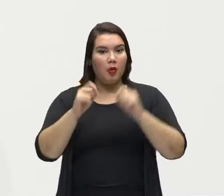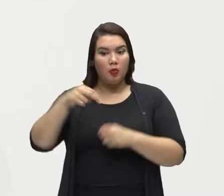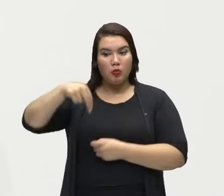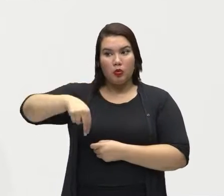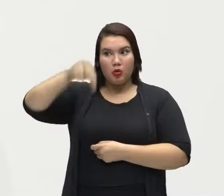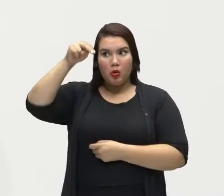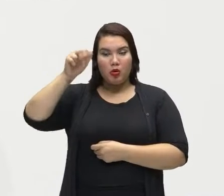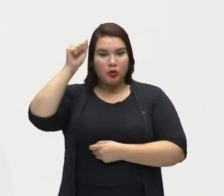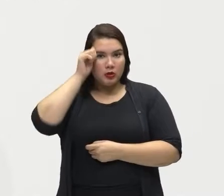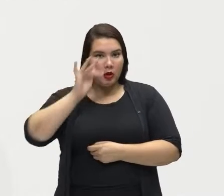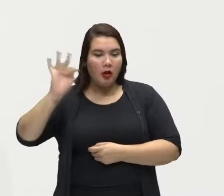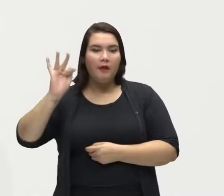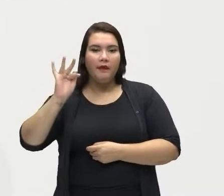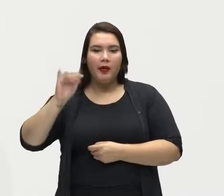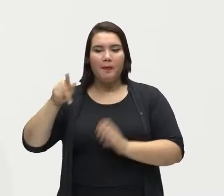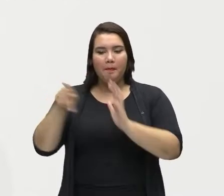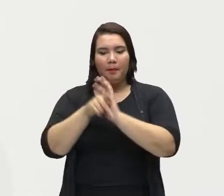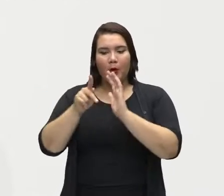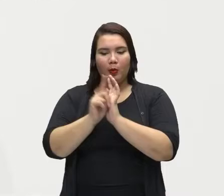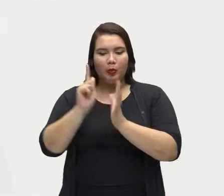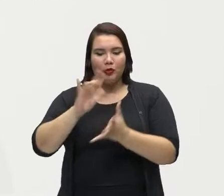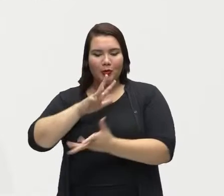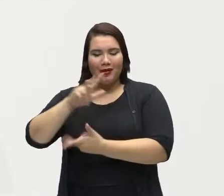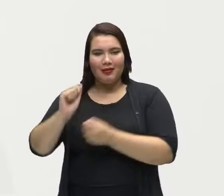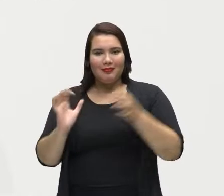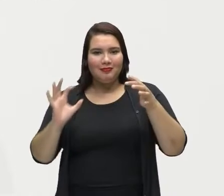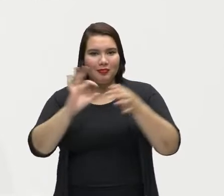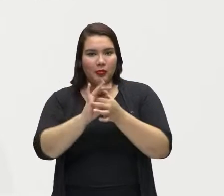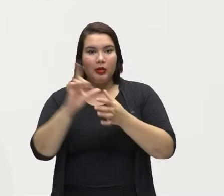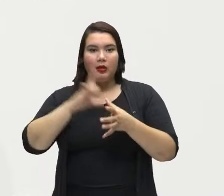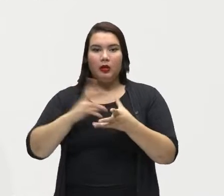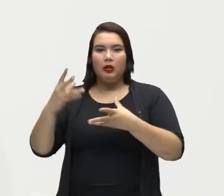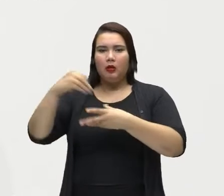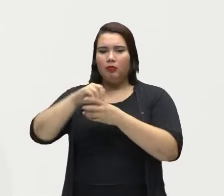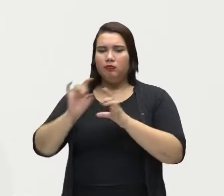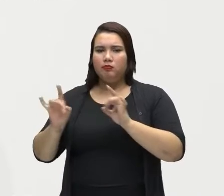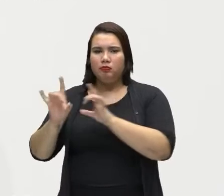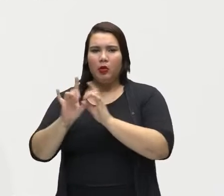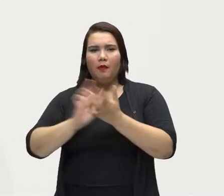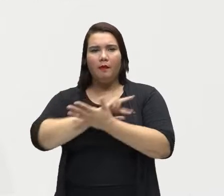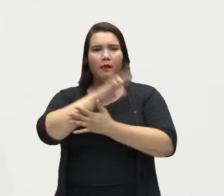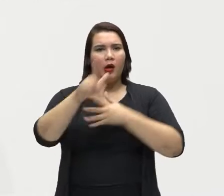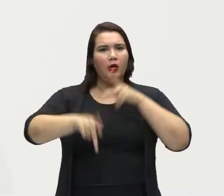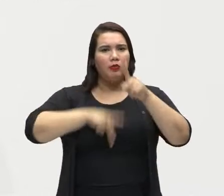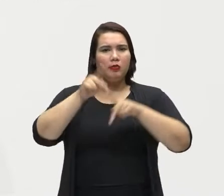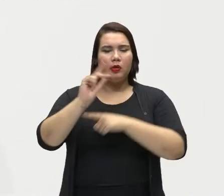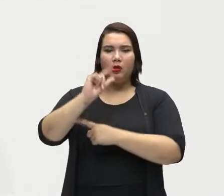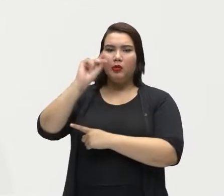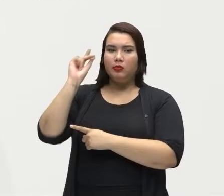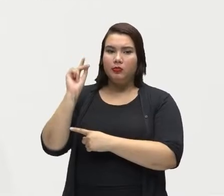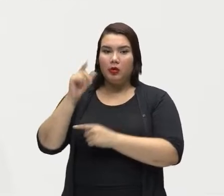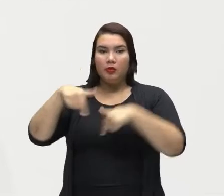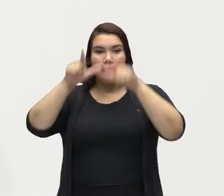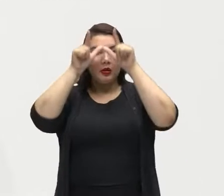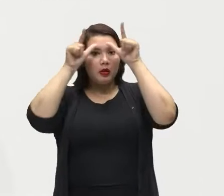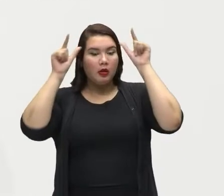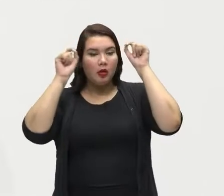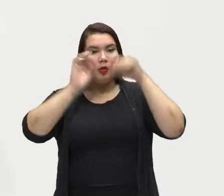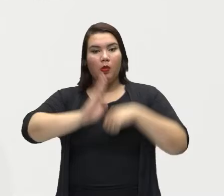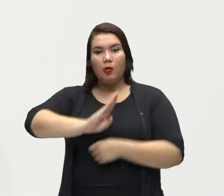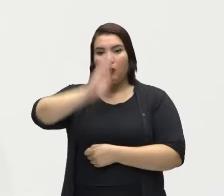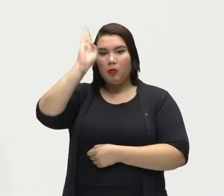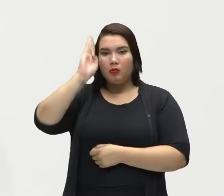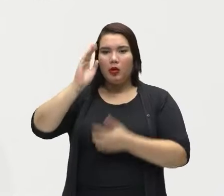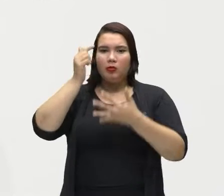sua condição geográfica, estava inserido no comércio com diversos povos da antiguidade, como os gregos, romanos,